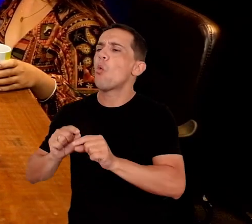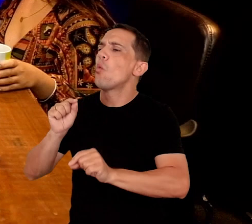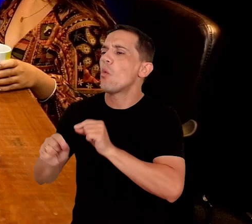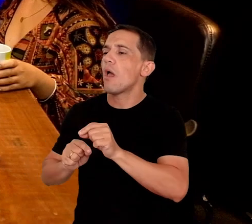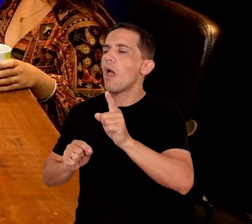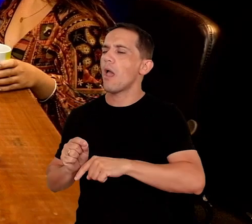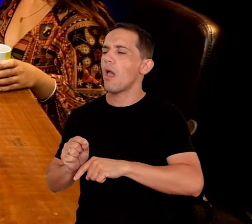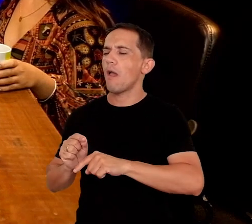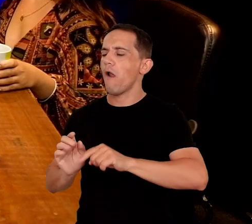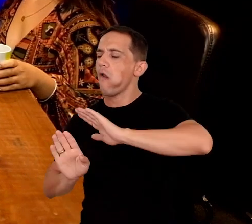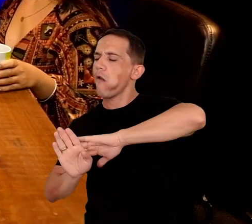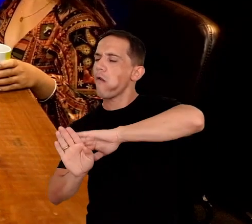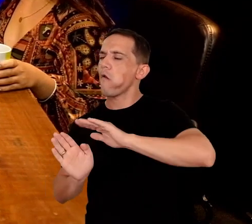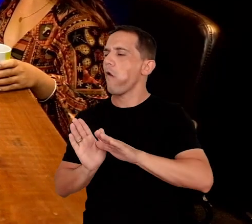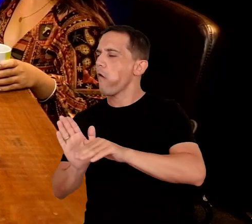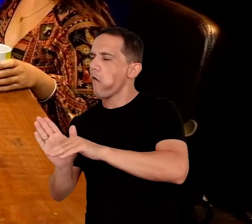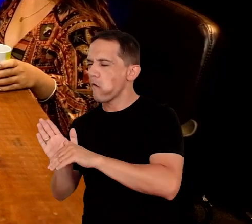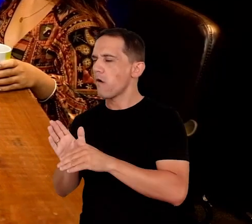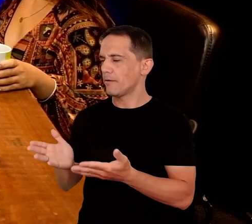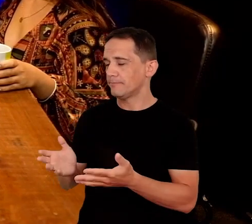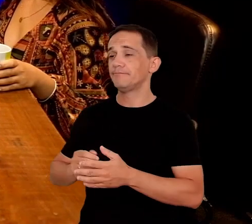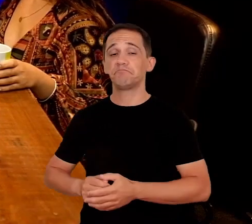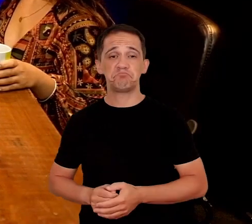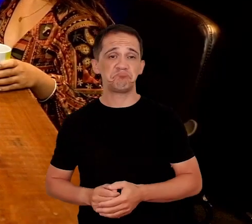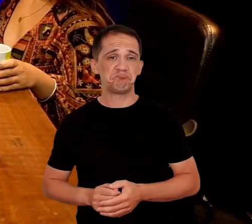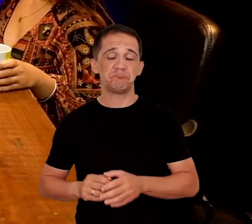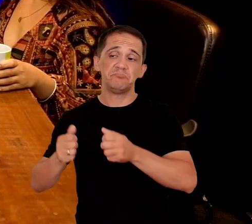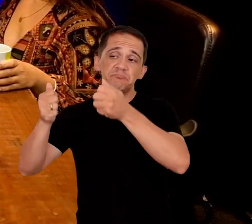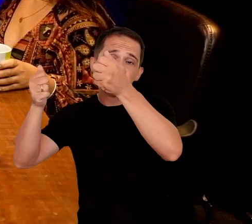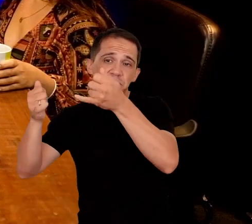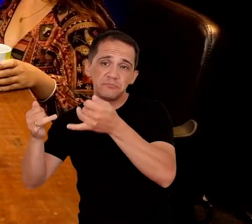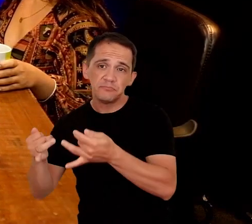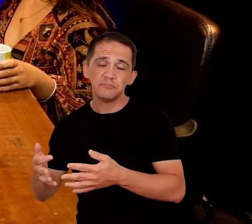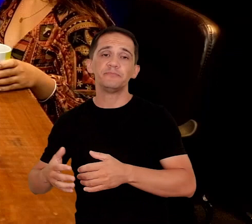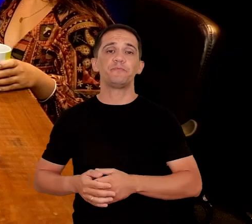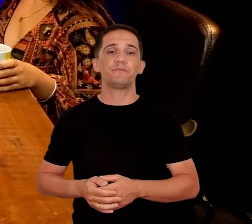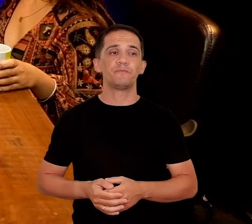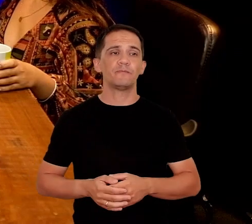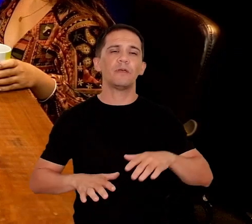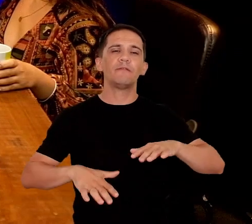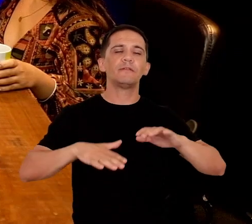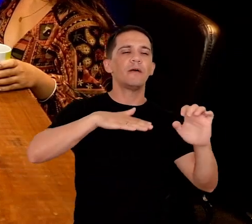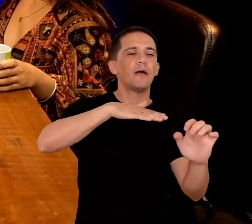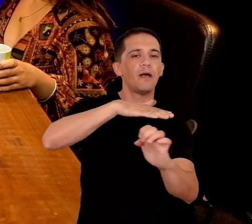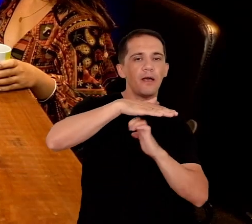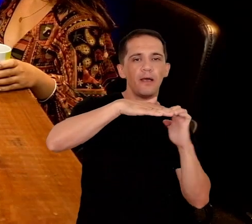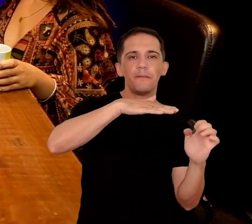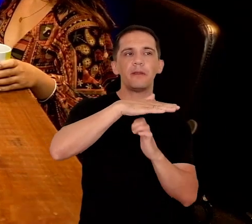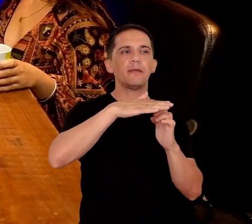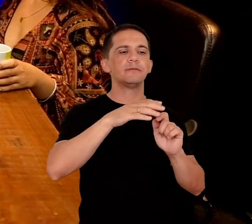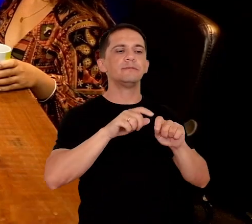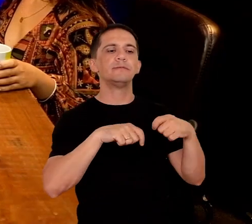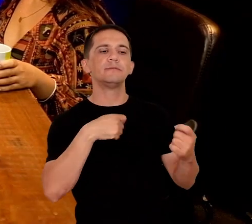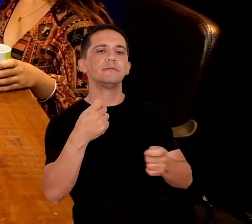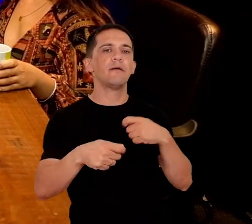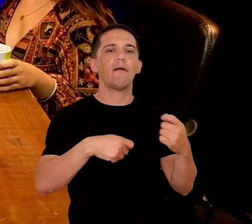Já explica na o que é. Se é algo só corporativo, nos surdos que estão acostumados com aquela sinalização, eu só